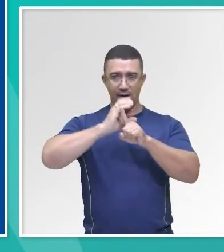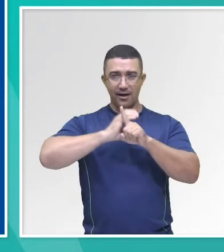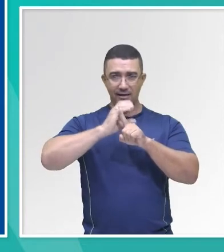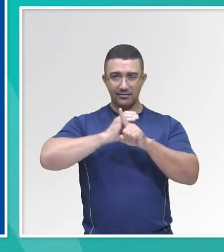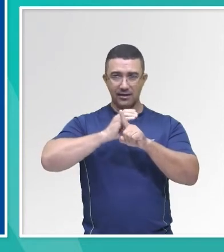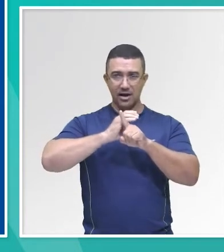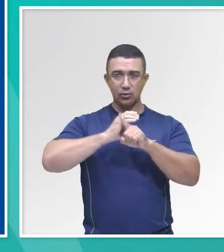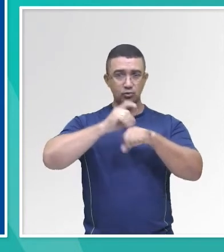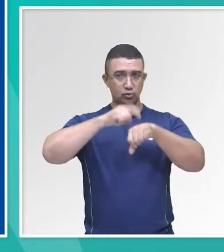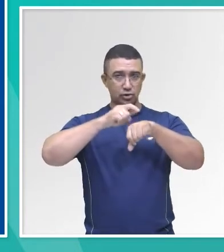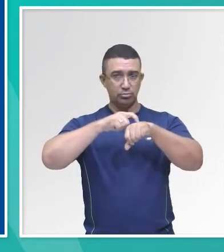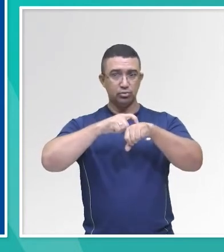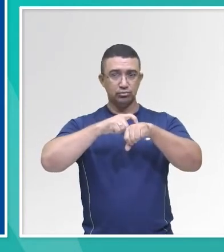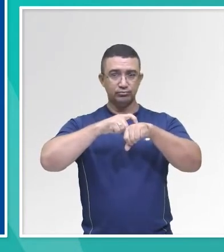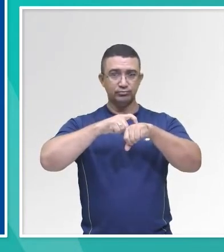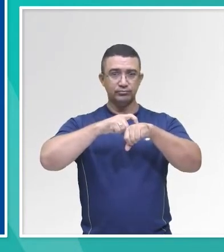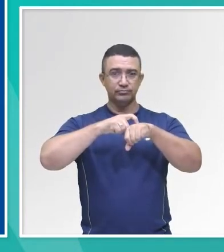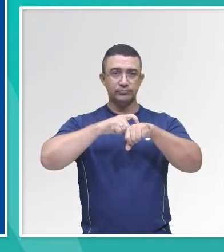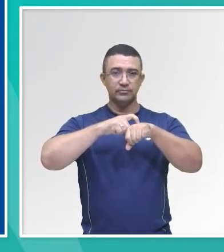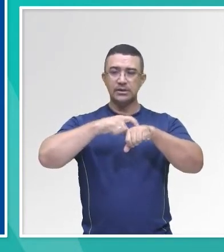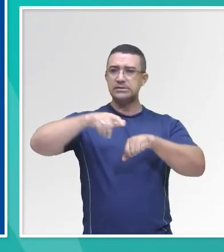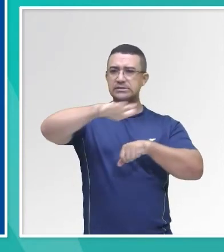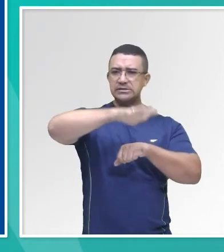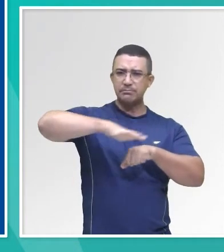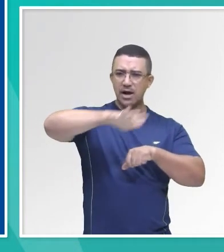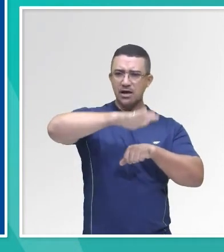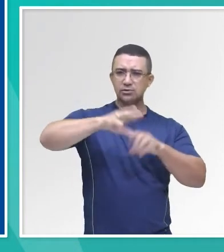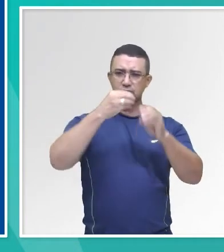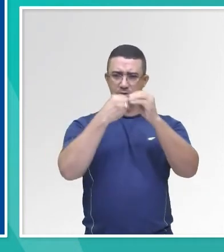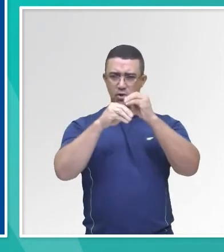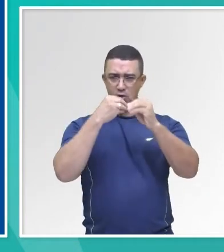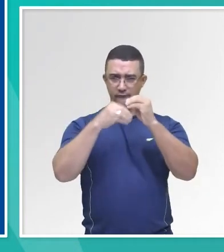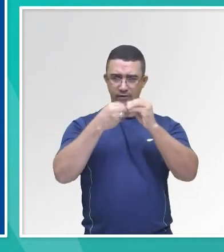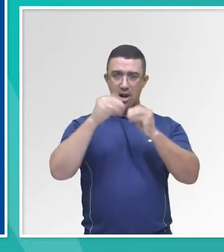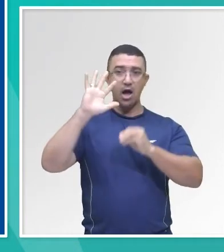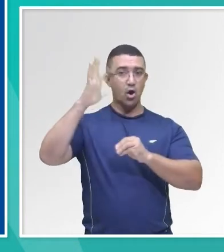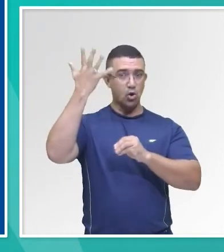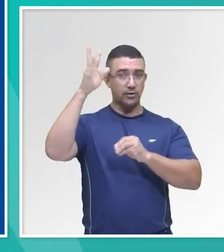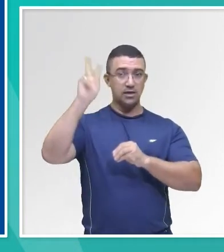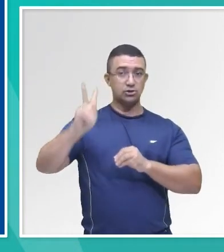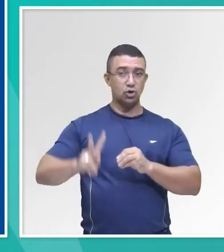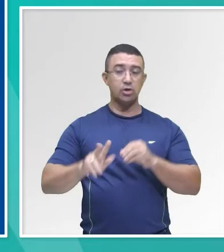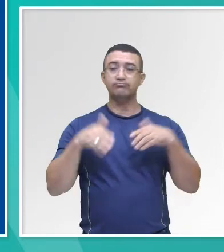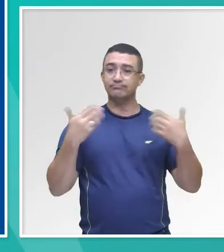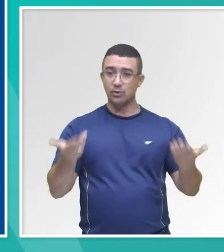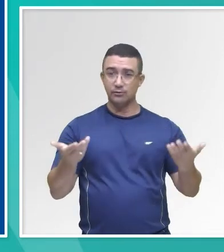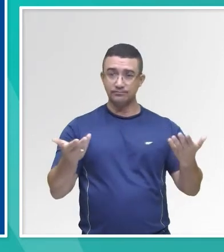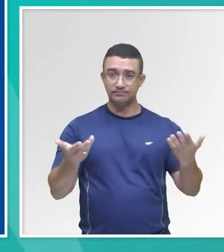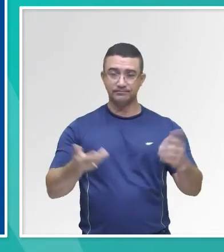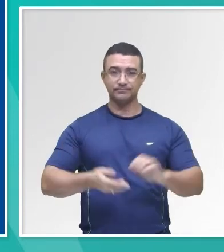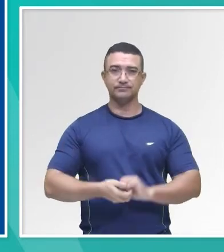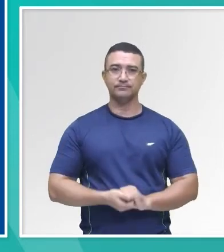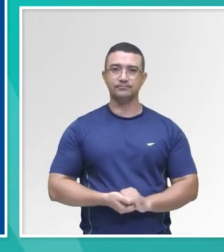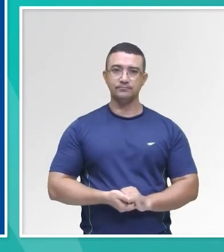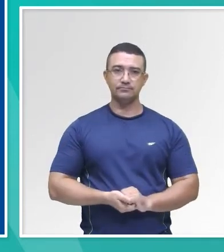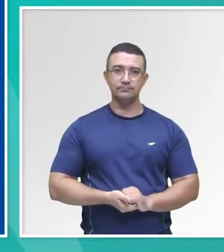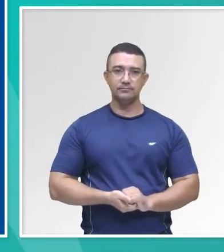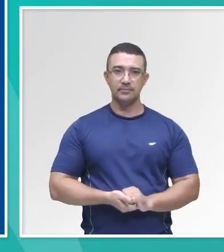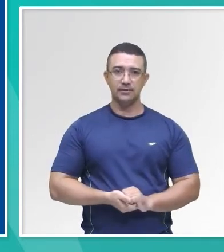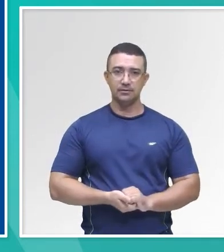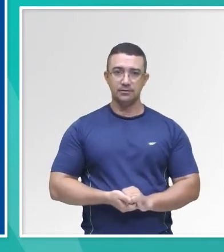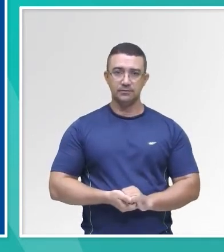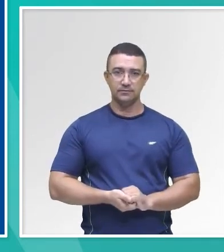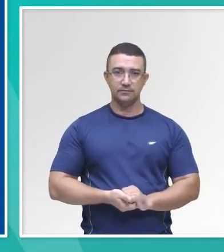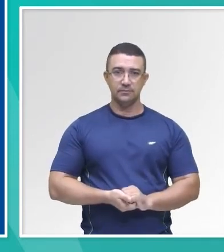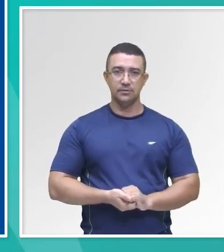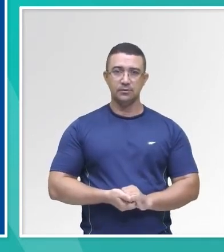de relógio. O espaço que vai ocorrer essas histórias. O espaço que vai ocorrer essas histórias da novela.